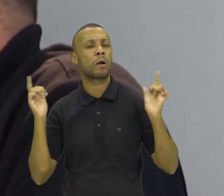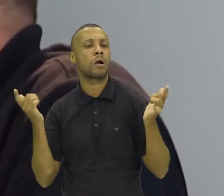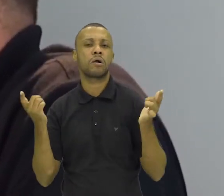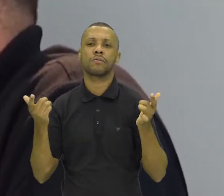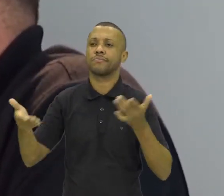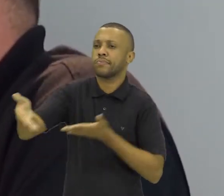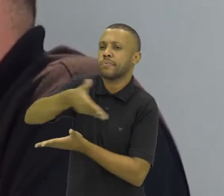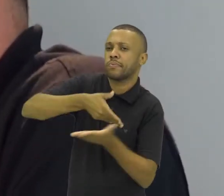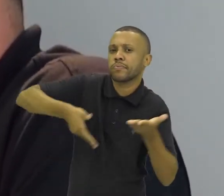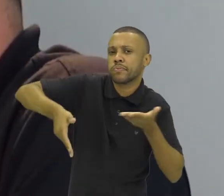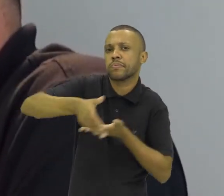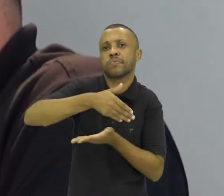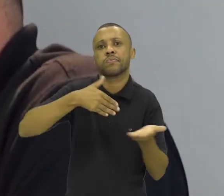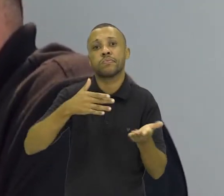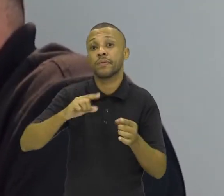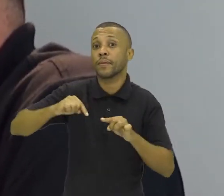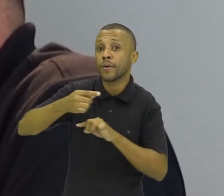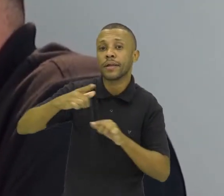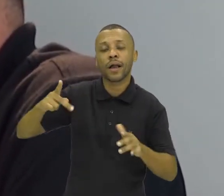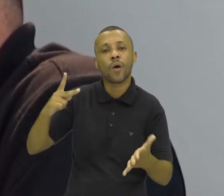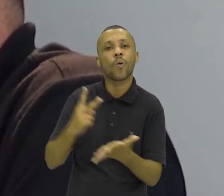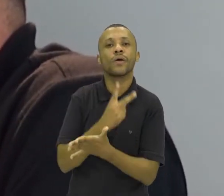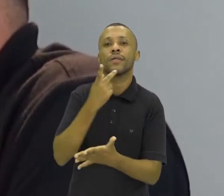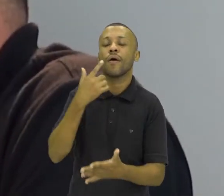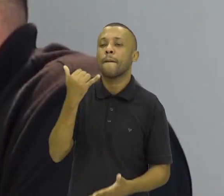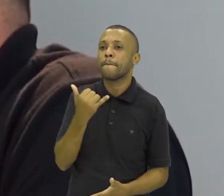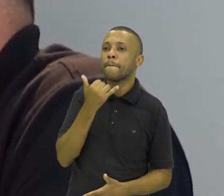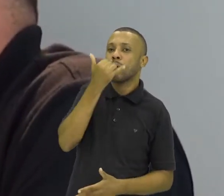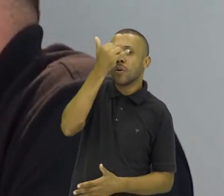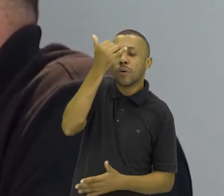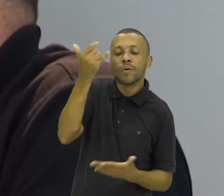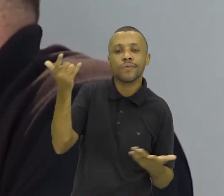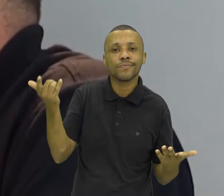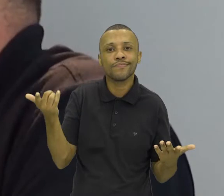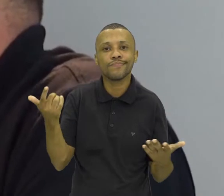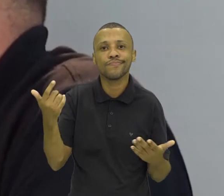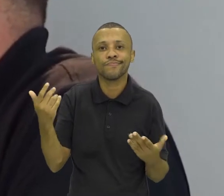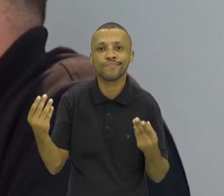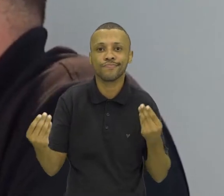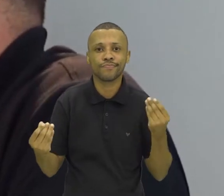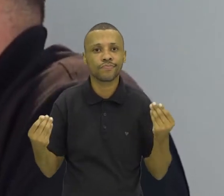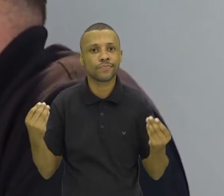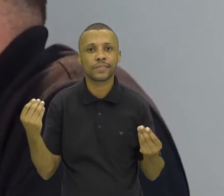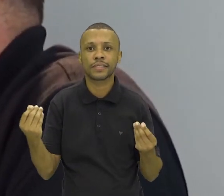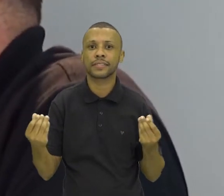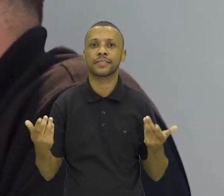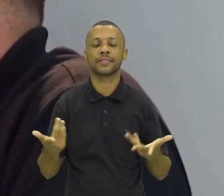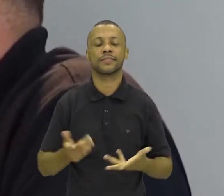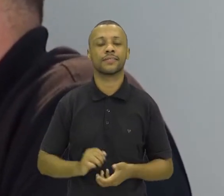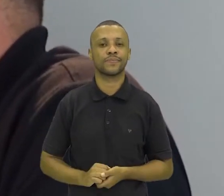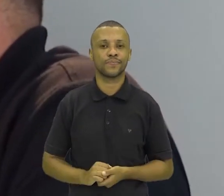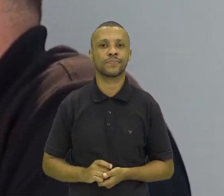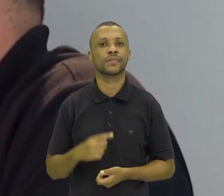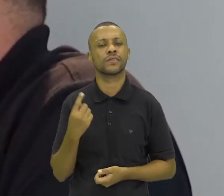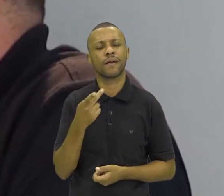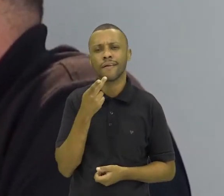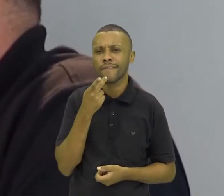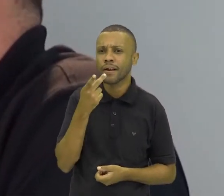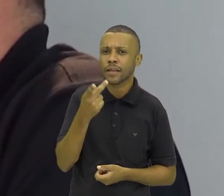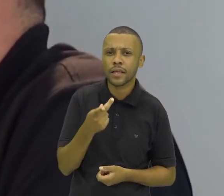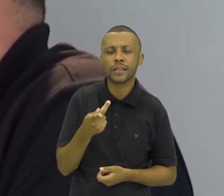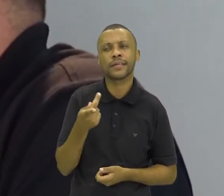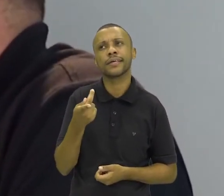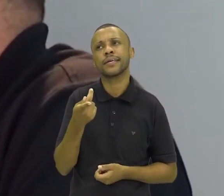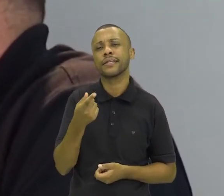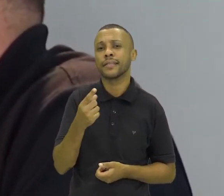vai ficar na cadeira. Eu sofri um acidente, acordei 2 dias depois, já operado, o médico falando, né?